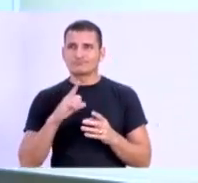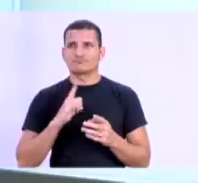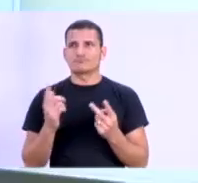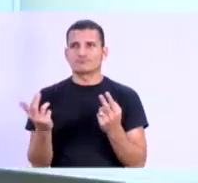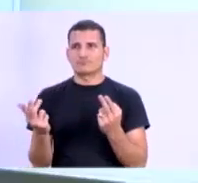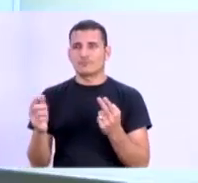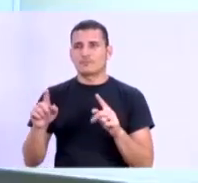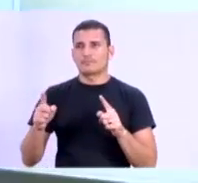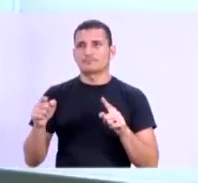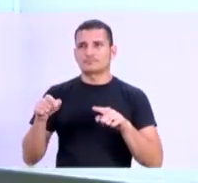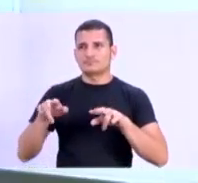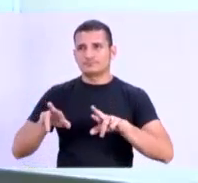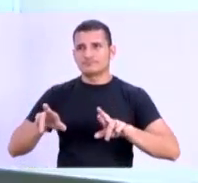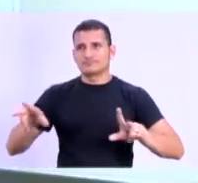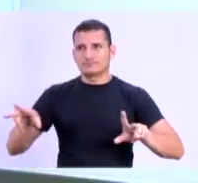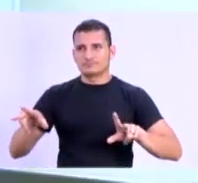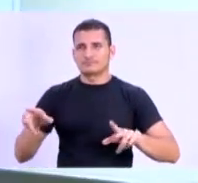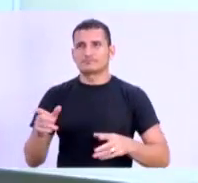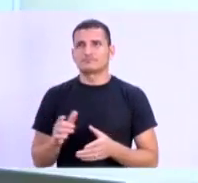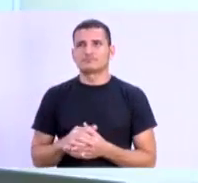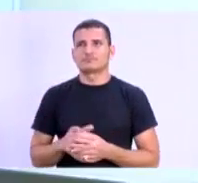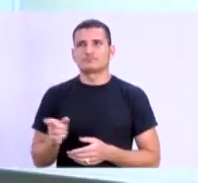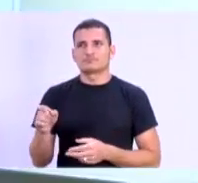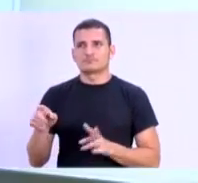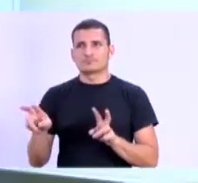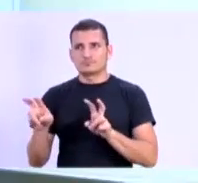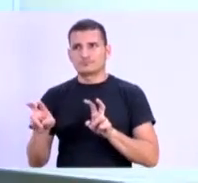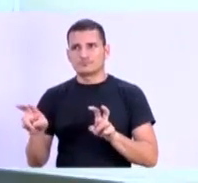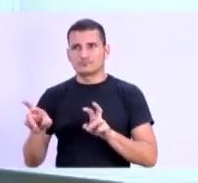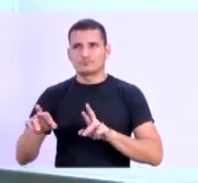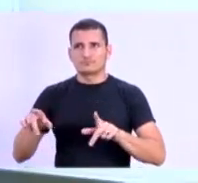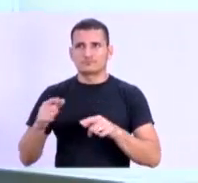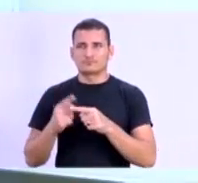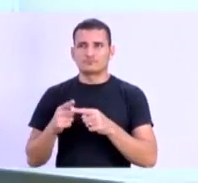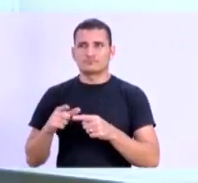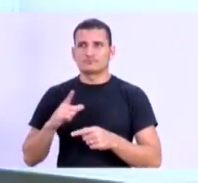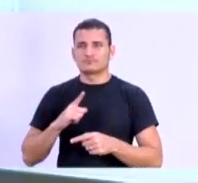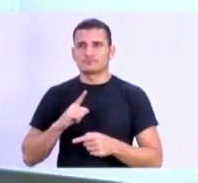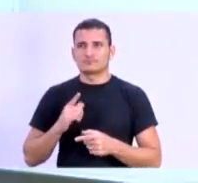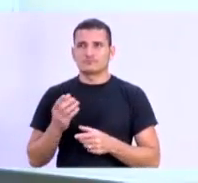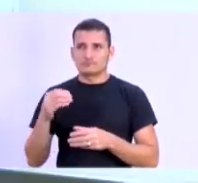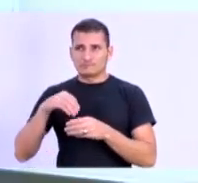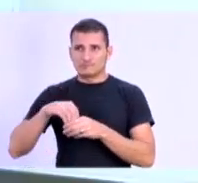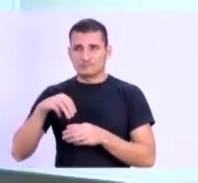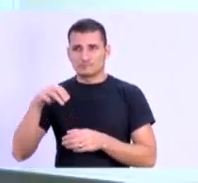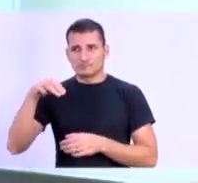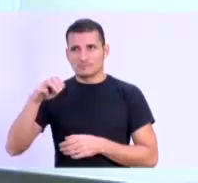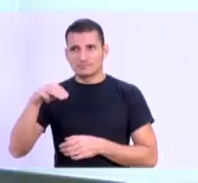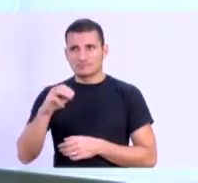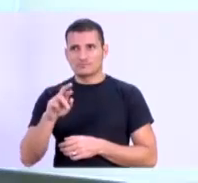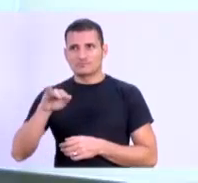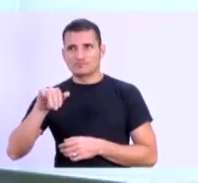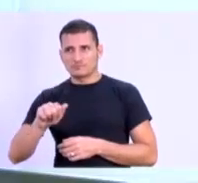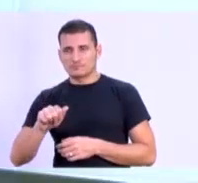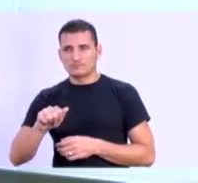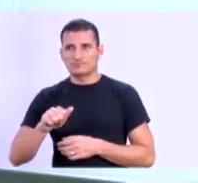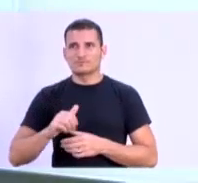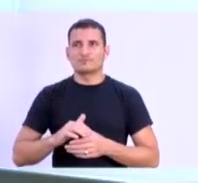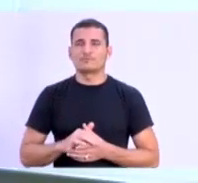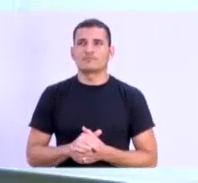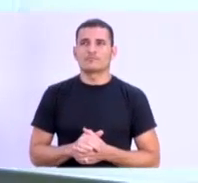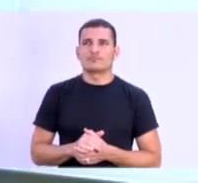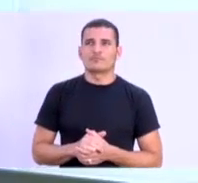são distintos. No caso do computador, eles são distintos porque ocupam um lugar diferente na memória, né? Só que a gente